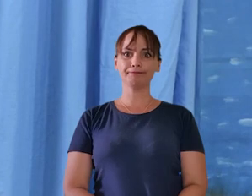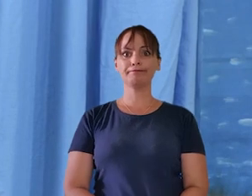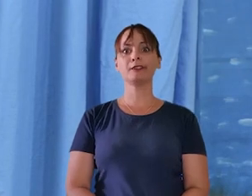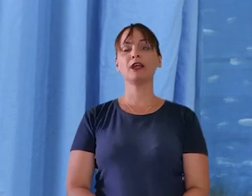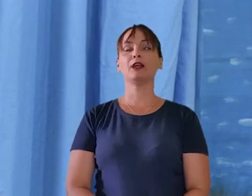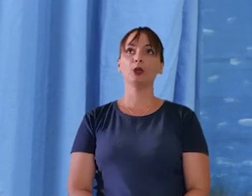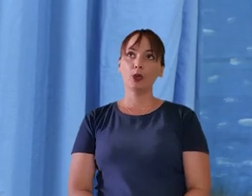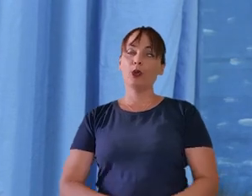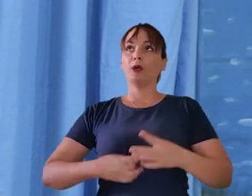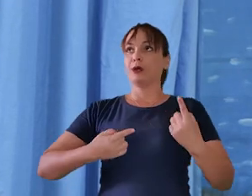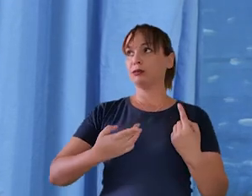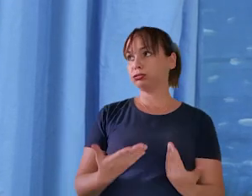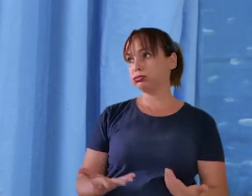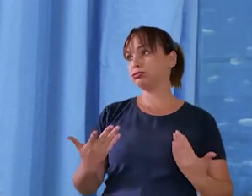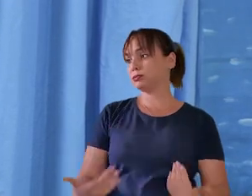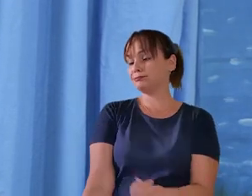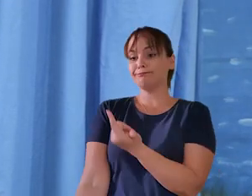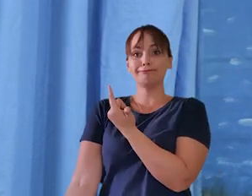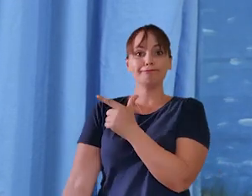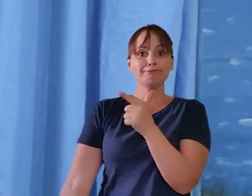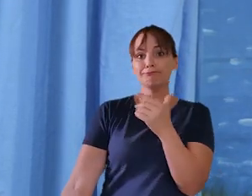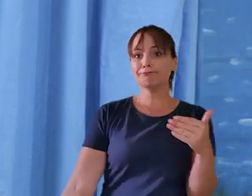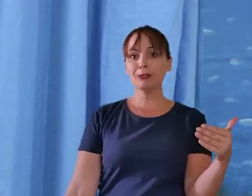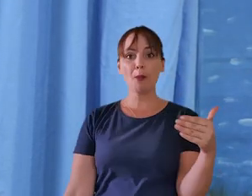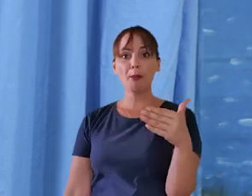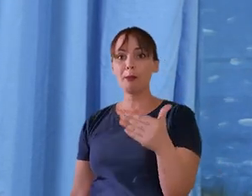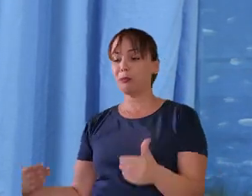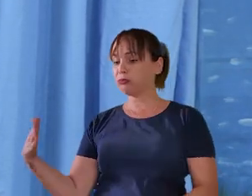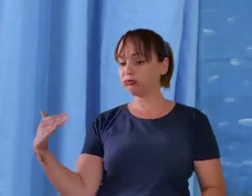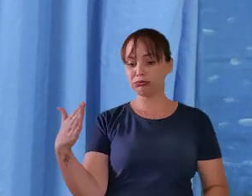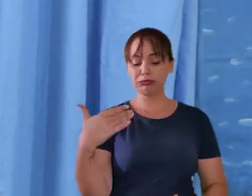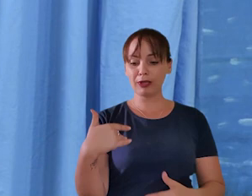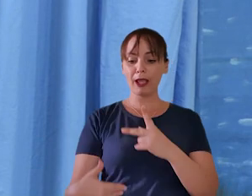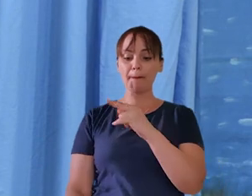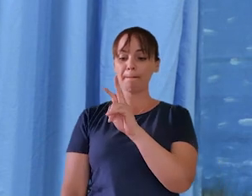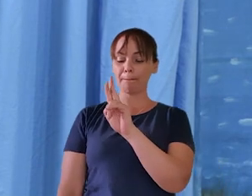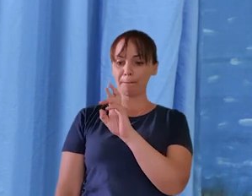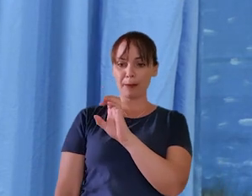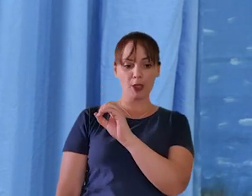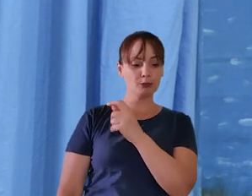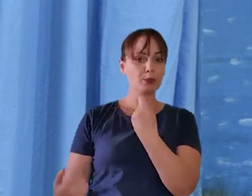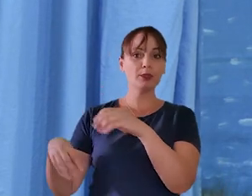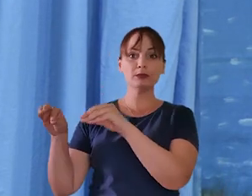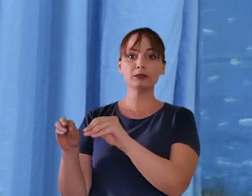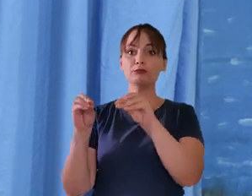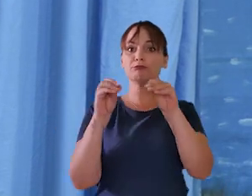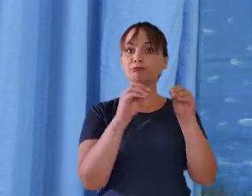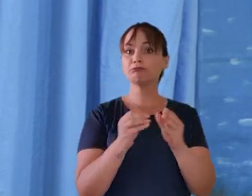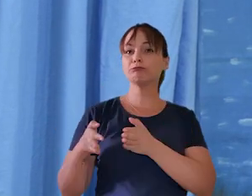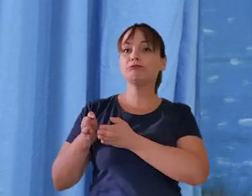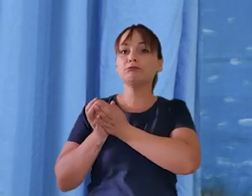Pois é, sem peixe para pescar, Pedro teve que partir para outro lugar.